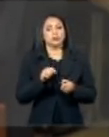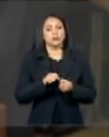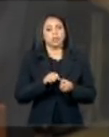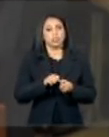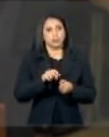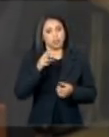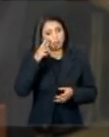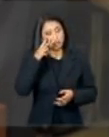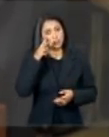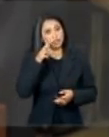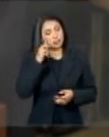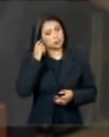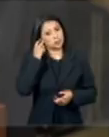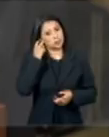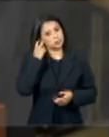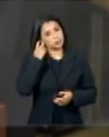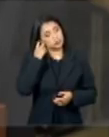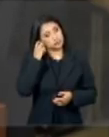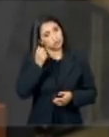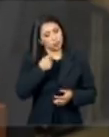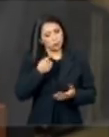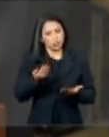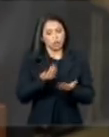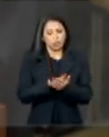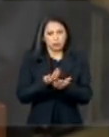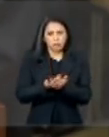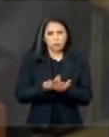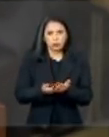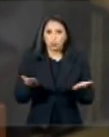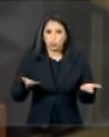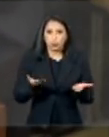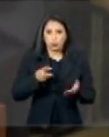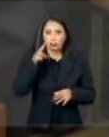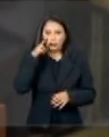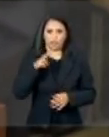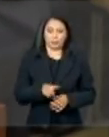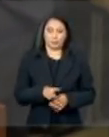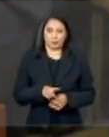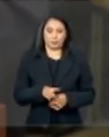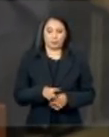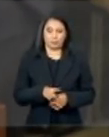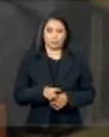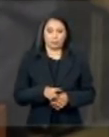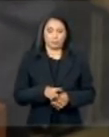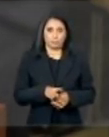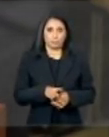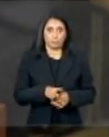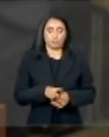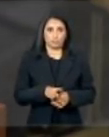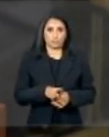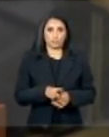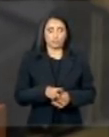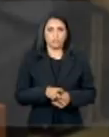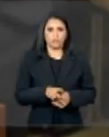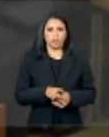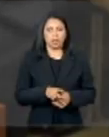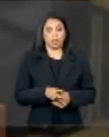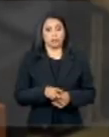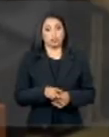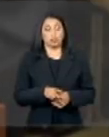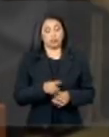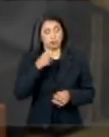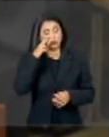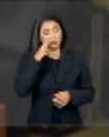inclusive confesso que hoje honra da matéria me deparei com essa questão não é e pelo que consultei nas decisões dos tribunais